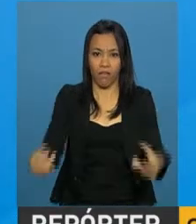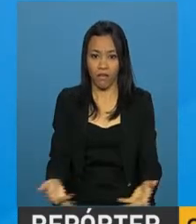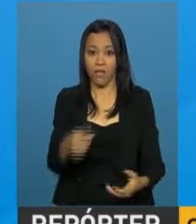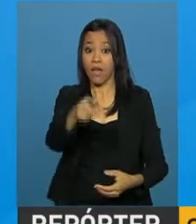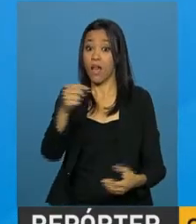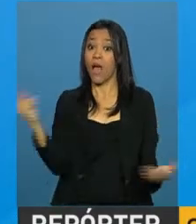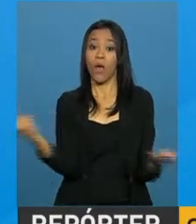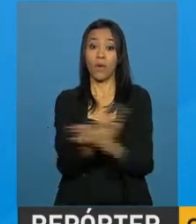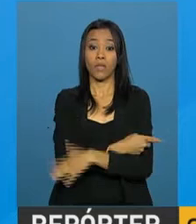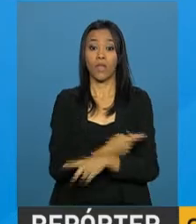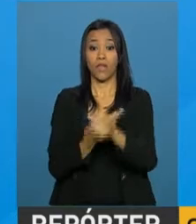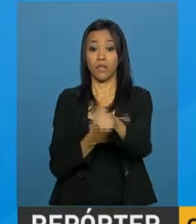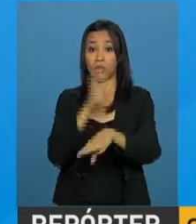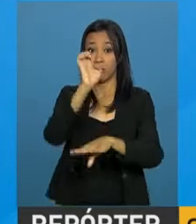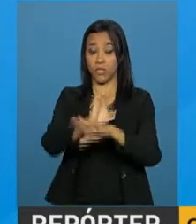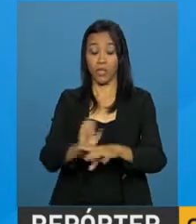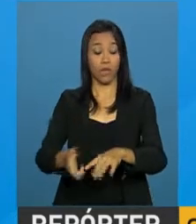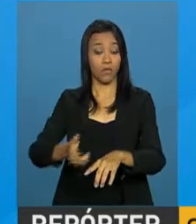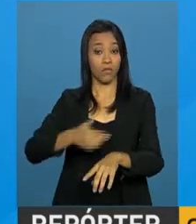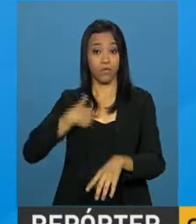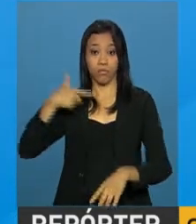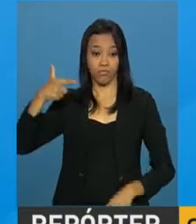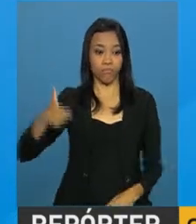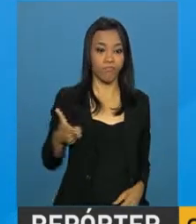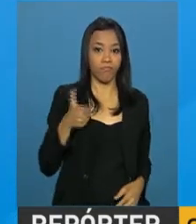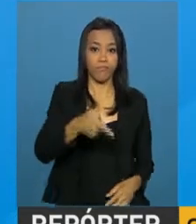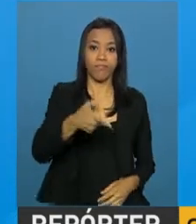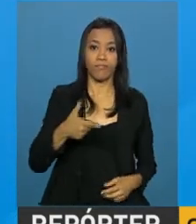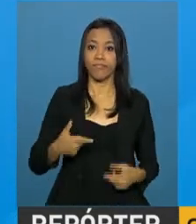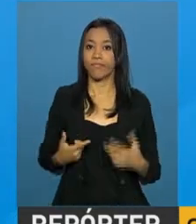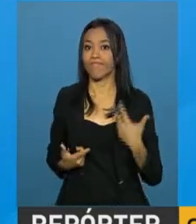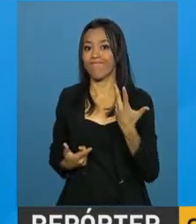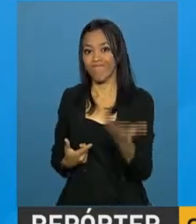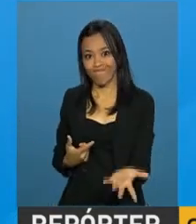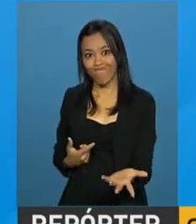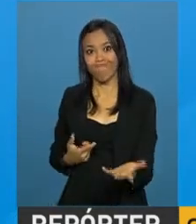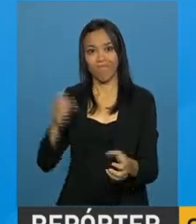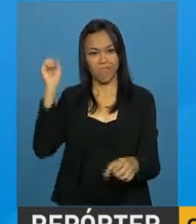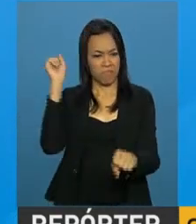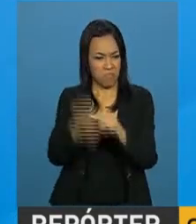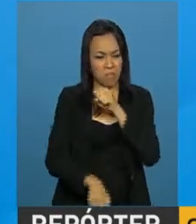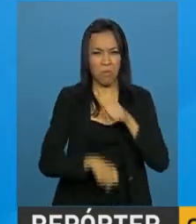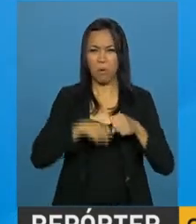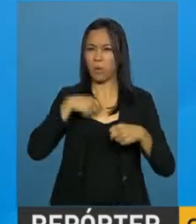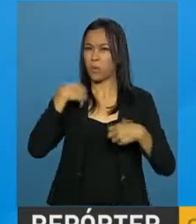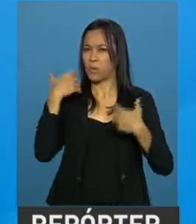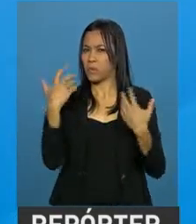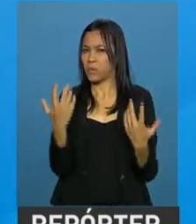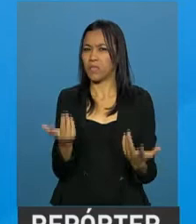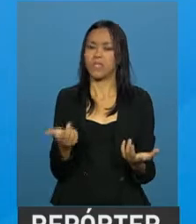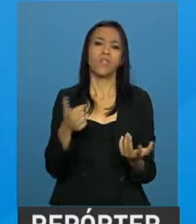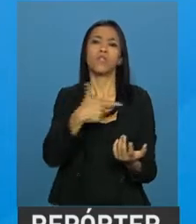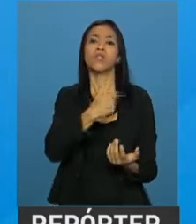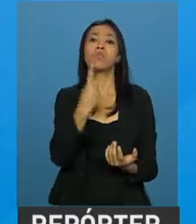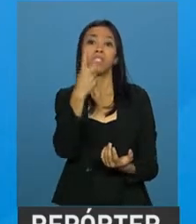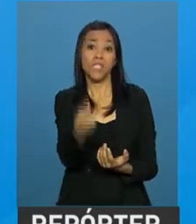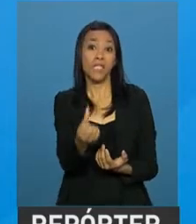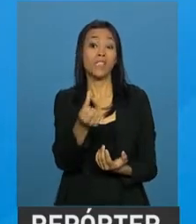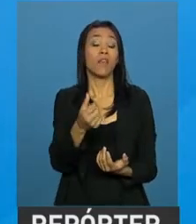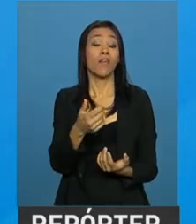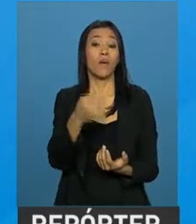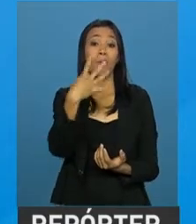homicídios, como falei, infelizmente, no nosso país. Até o momento, em 2016, com 45